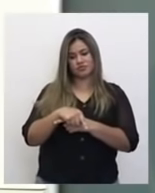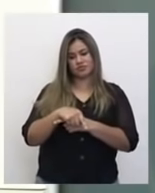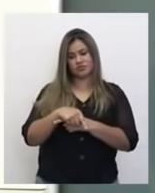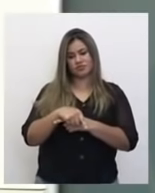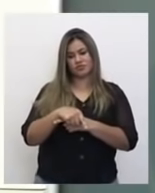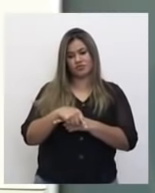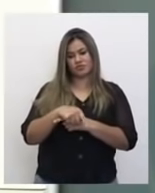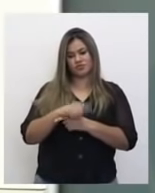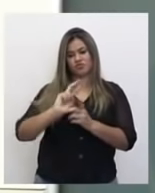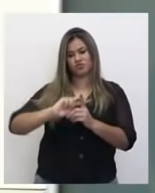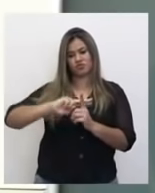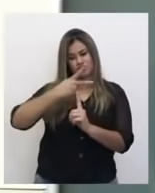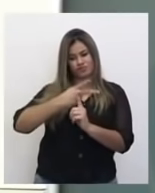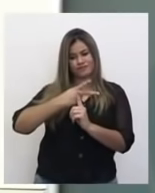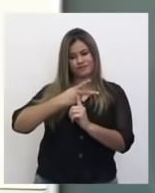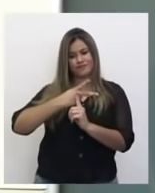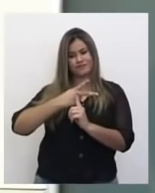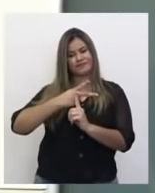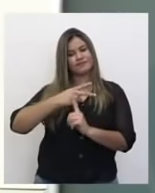colocar aqui o dobro